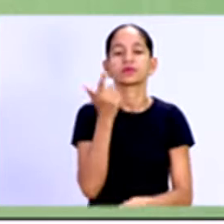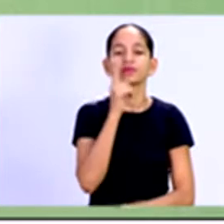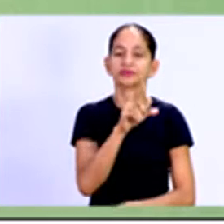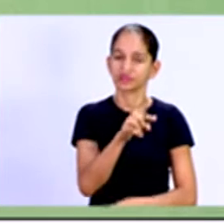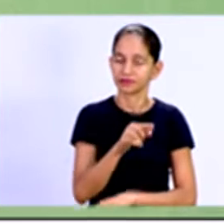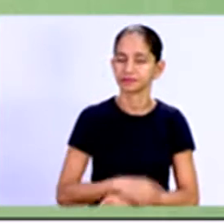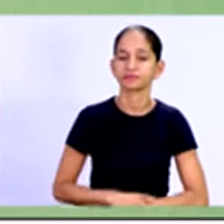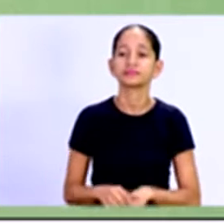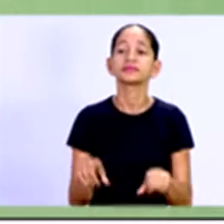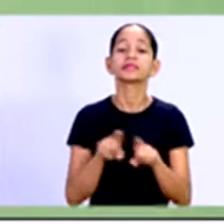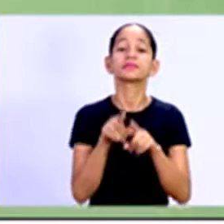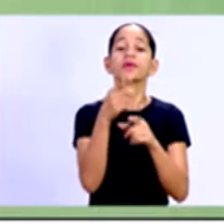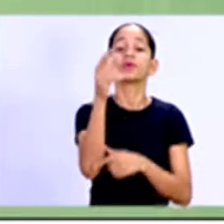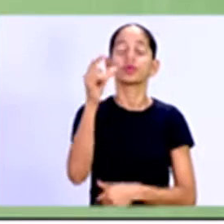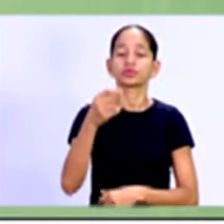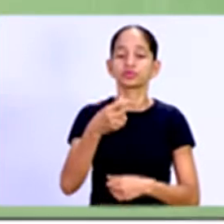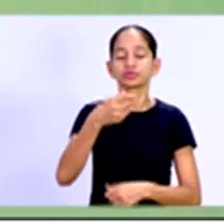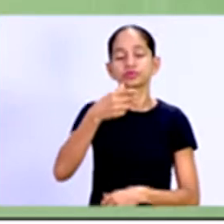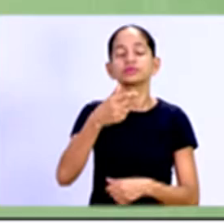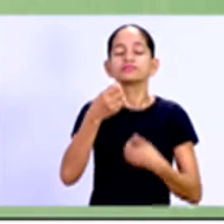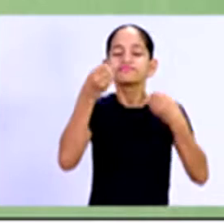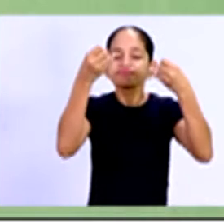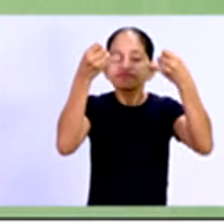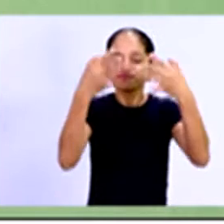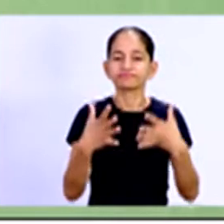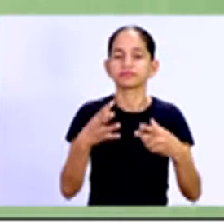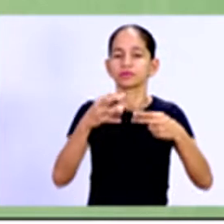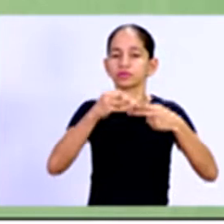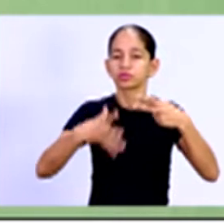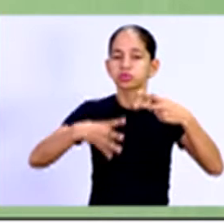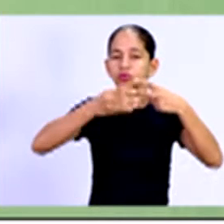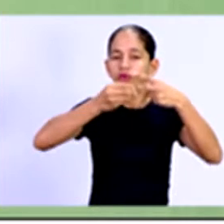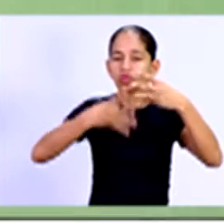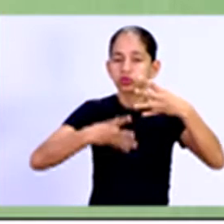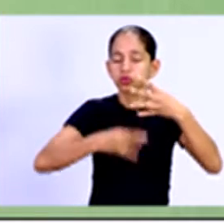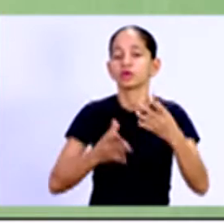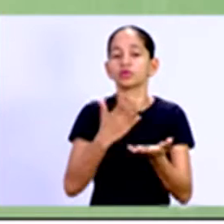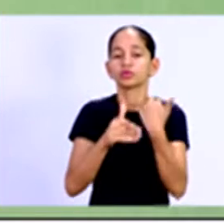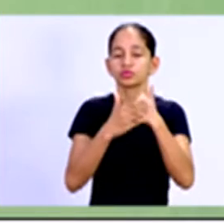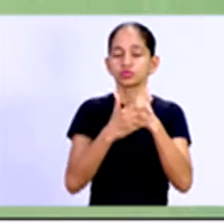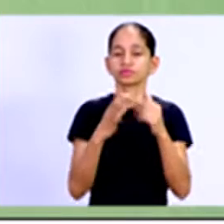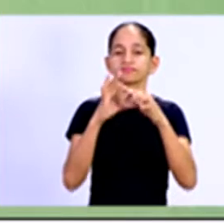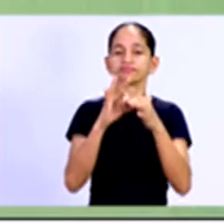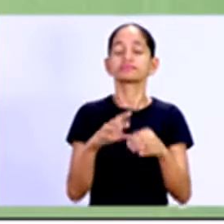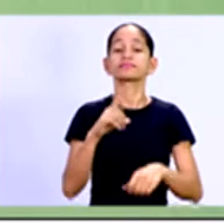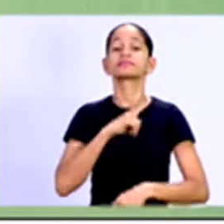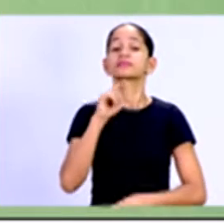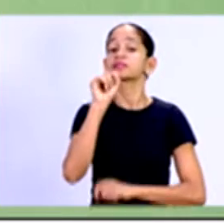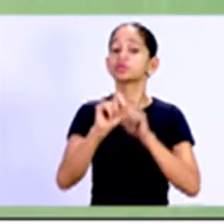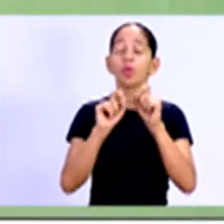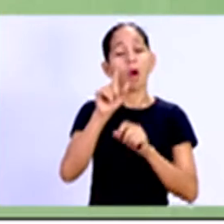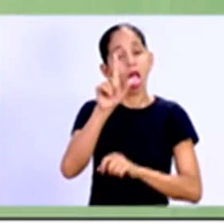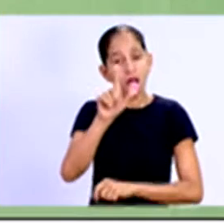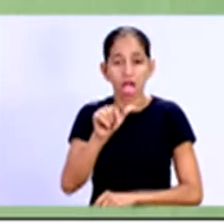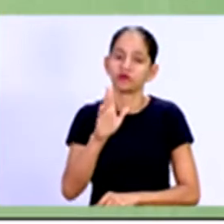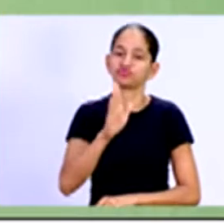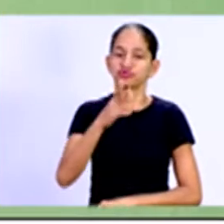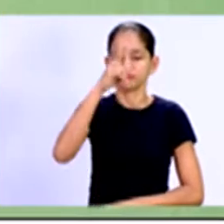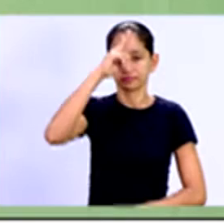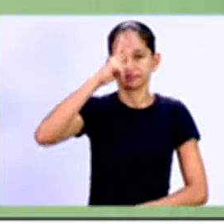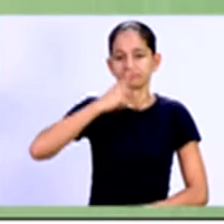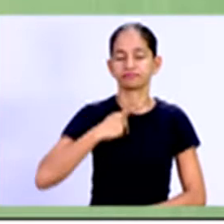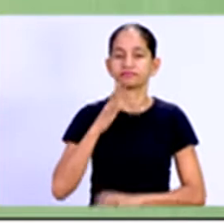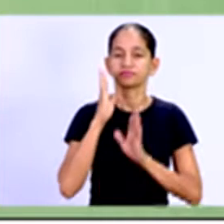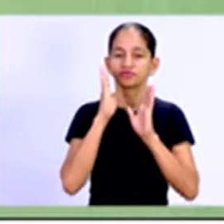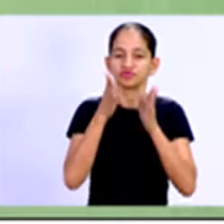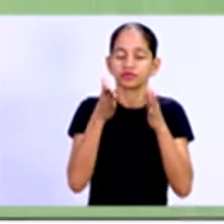característica importante do sujeito ético ou moral é que ele tem que ser, ou ele é, né, um